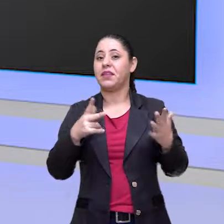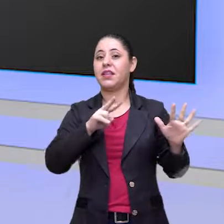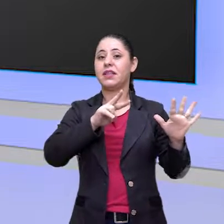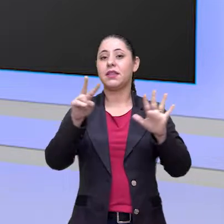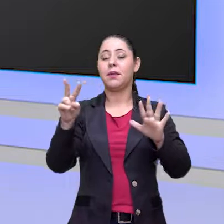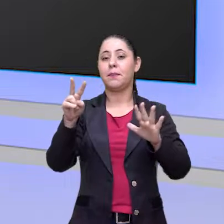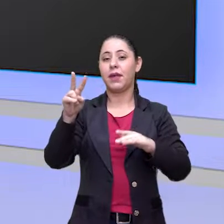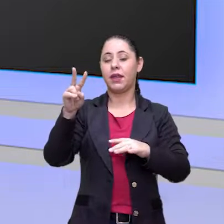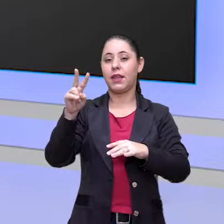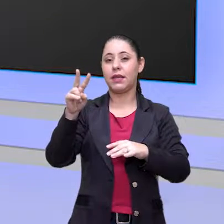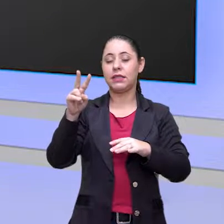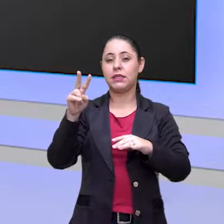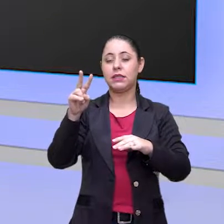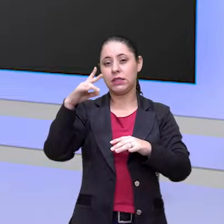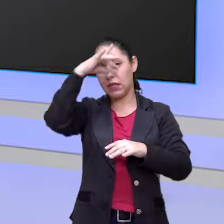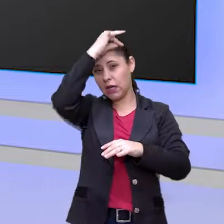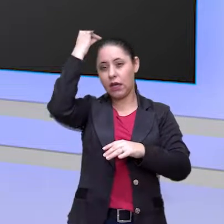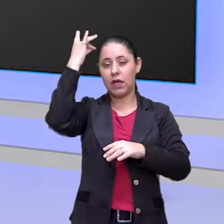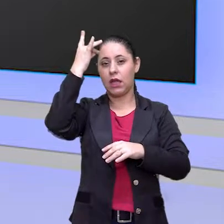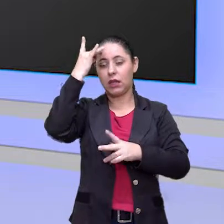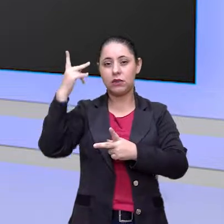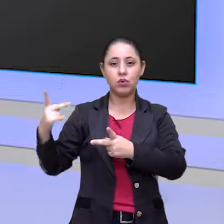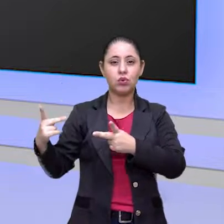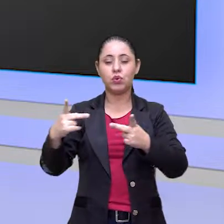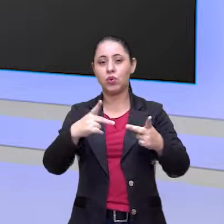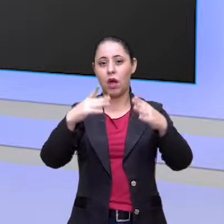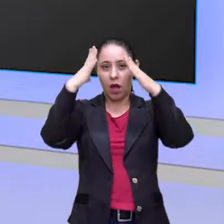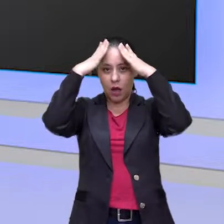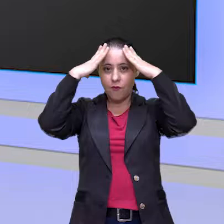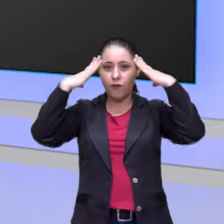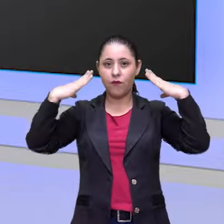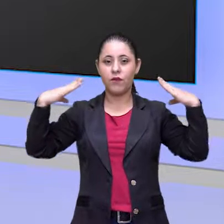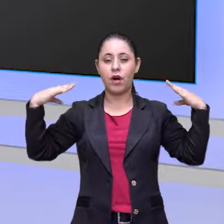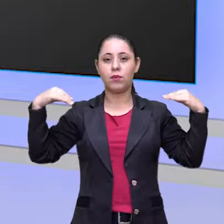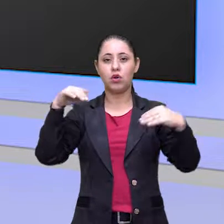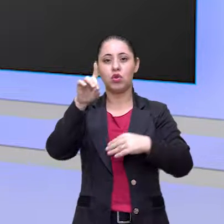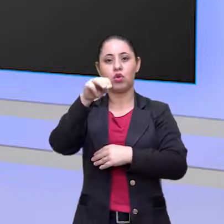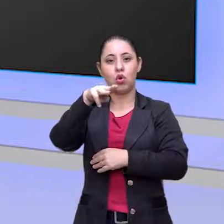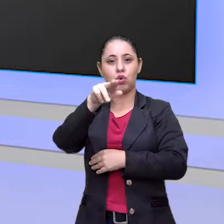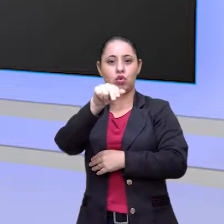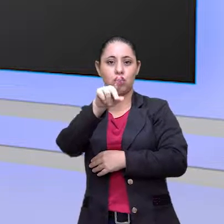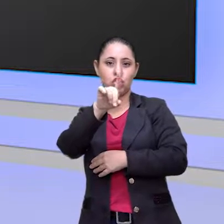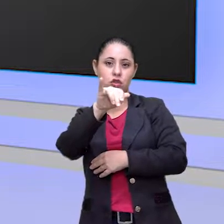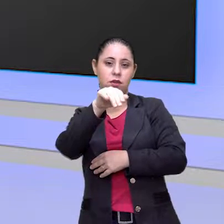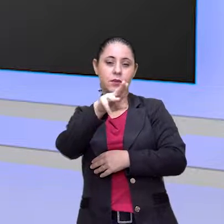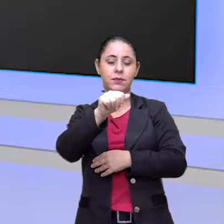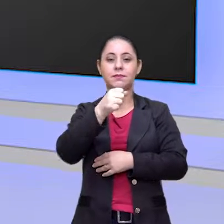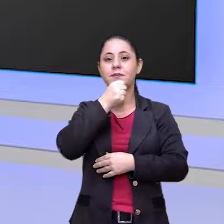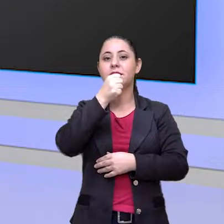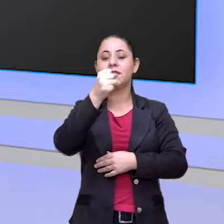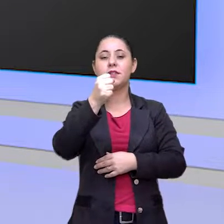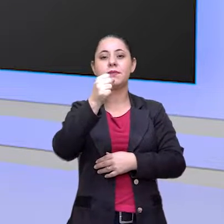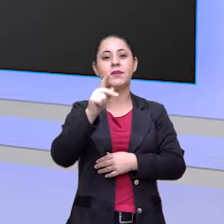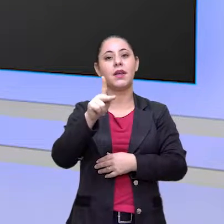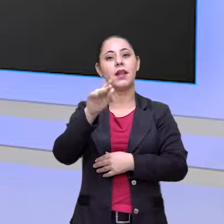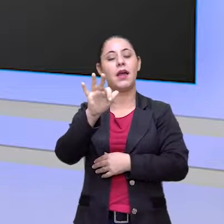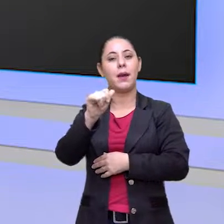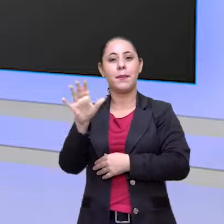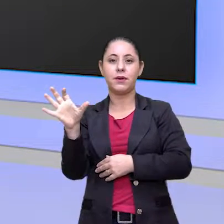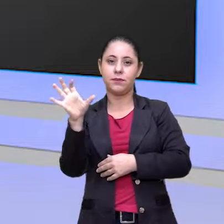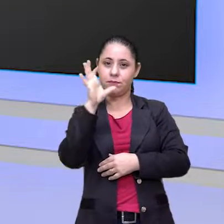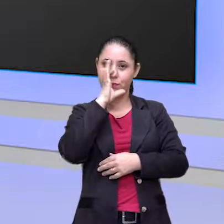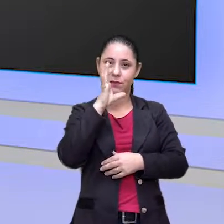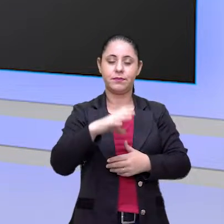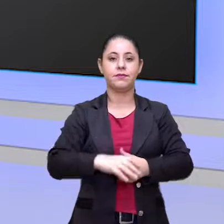Para celebrar a Semana Santa, a Lemes recebe visita do arcebispo de Campo Grande, Dom Dimas. O jornalista